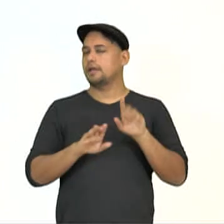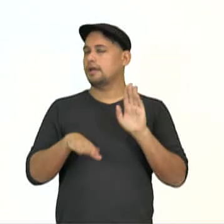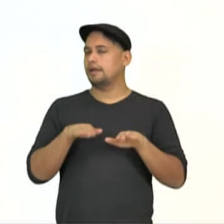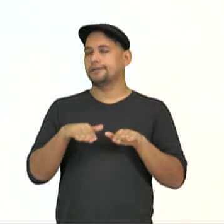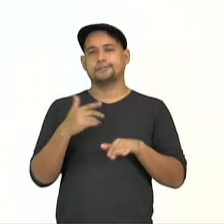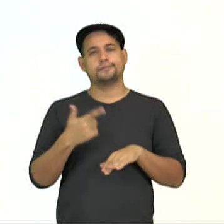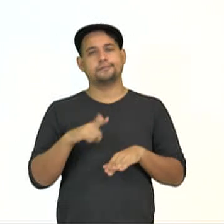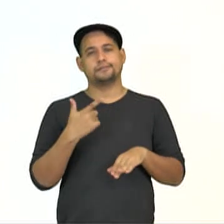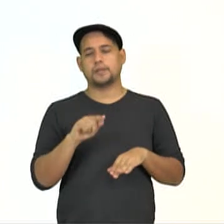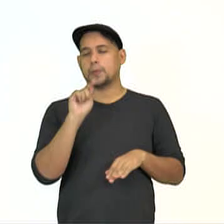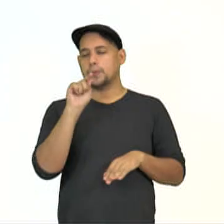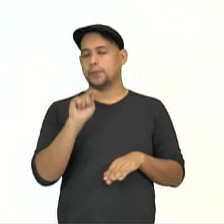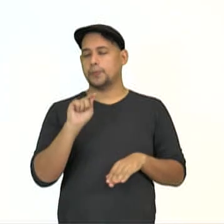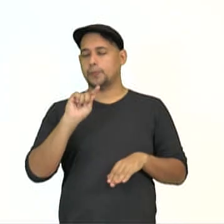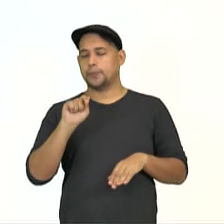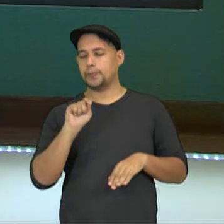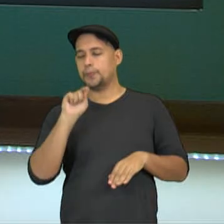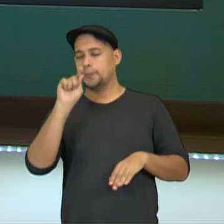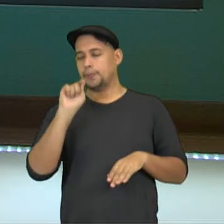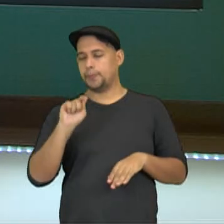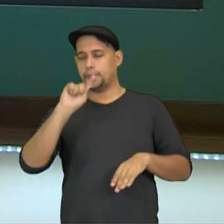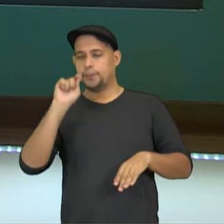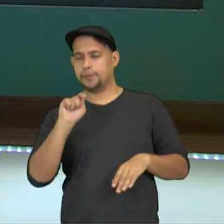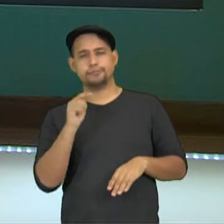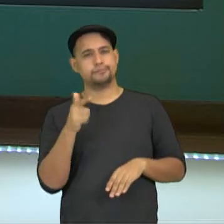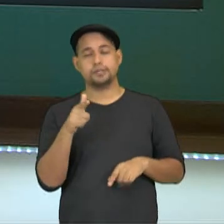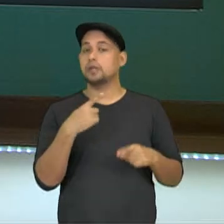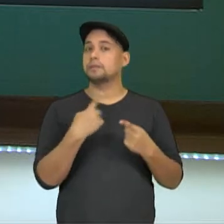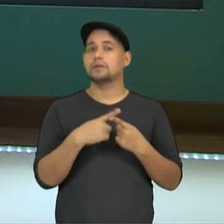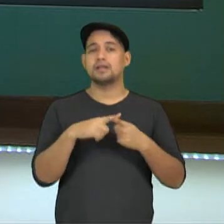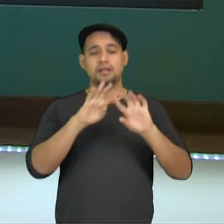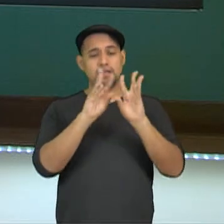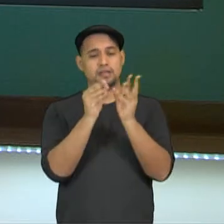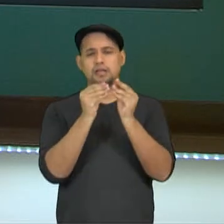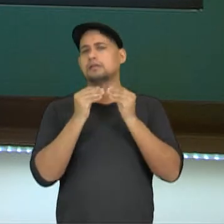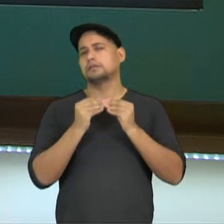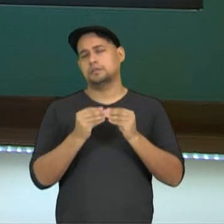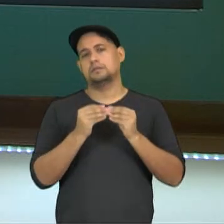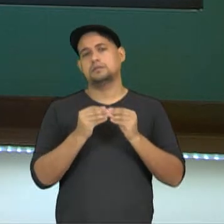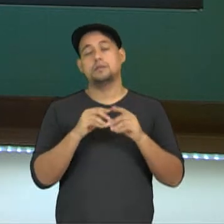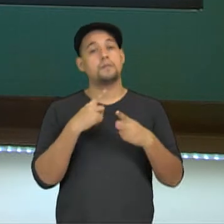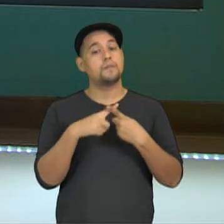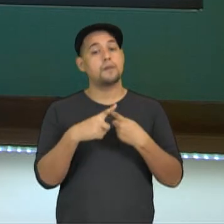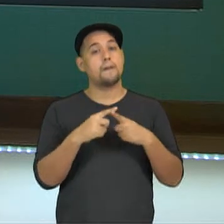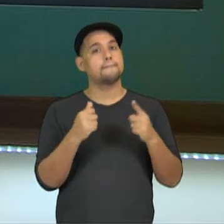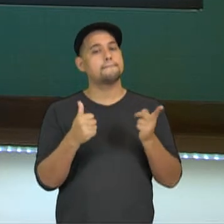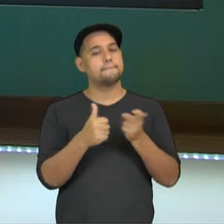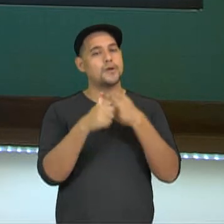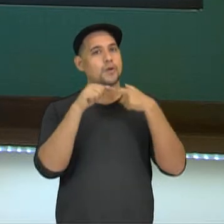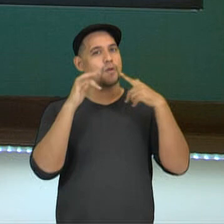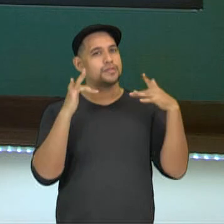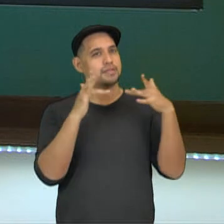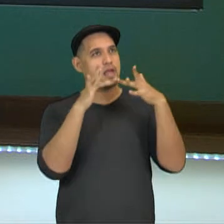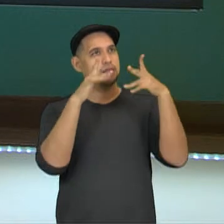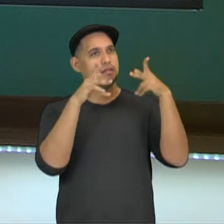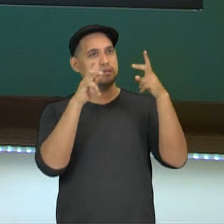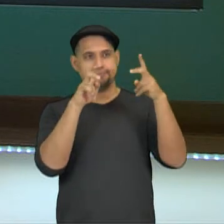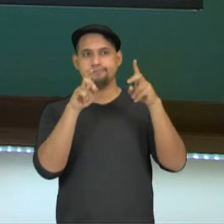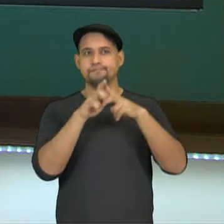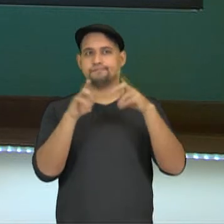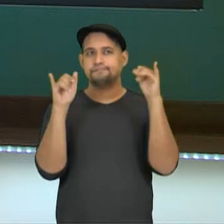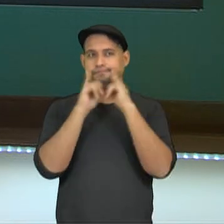vem pontuado, é uma frase curta, porque é o primeiro contato do leitor com a notícia ou até mesmo com